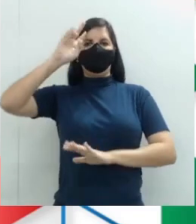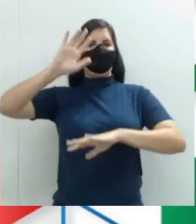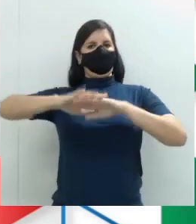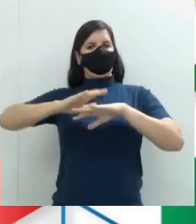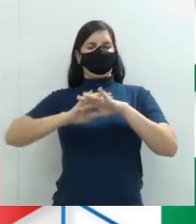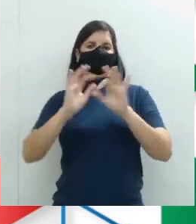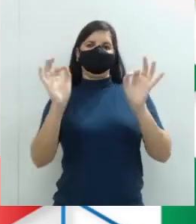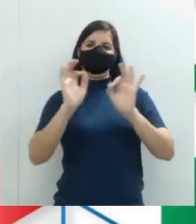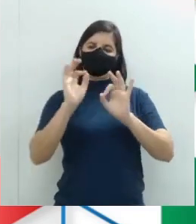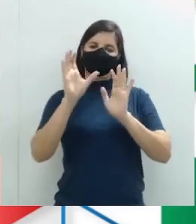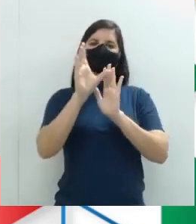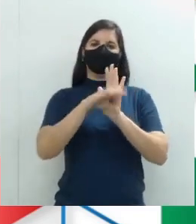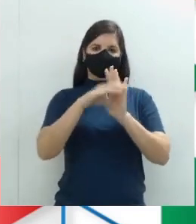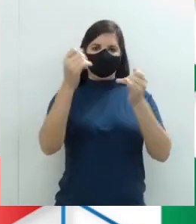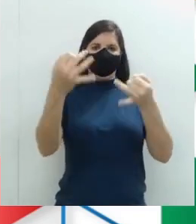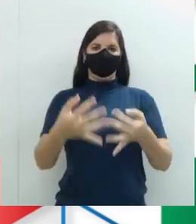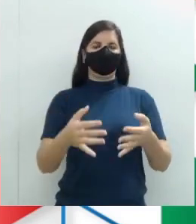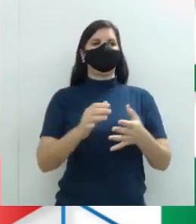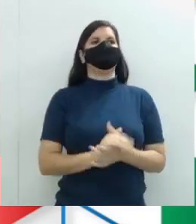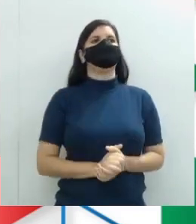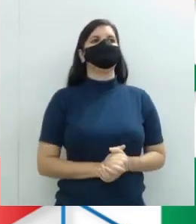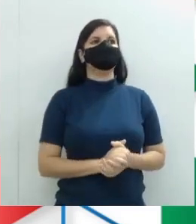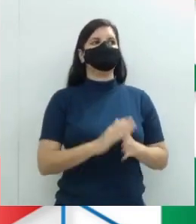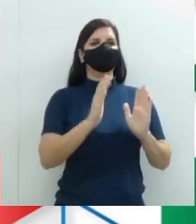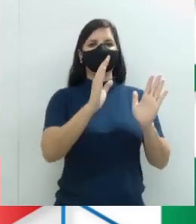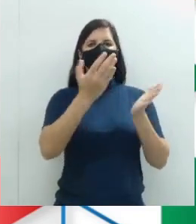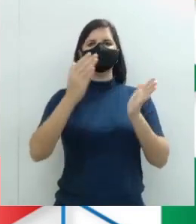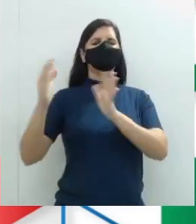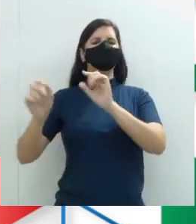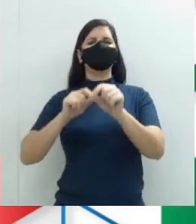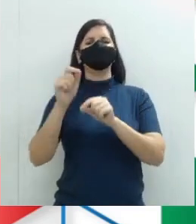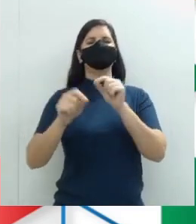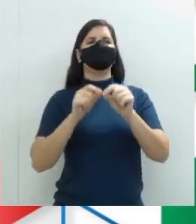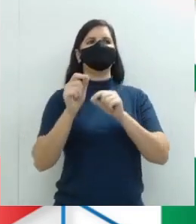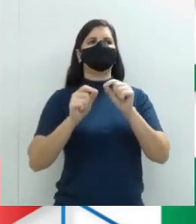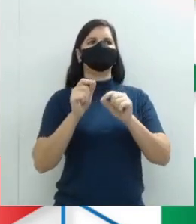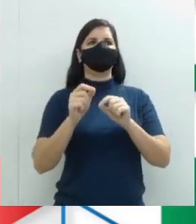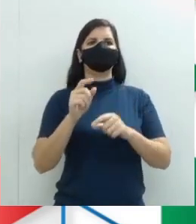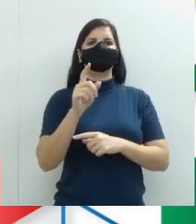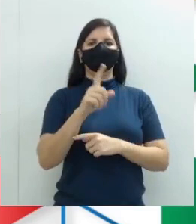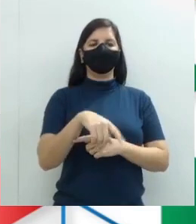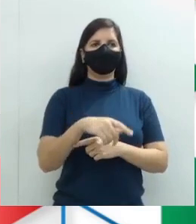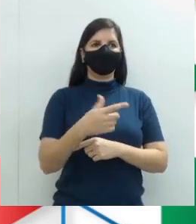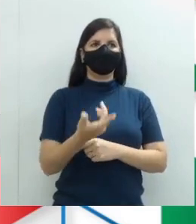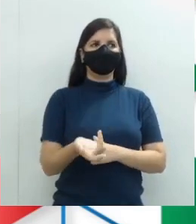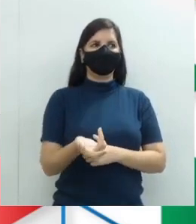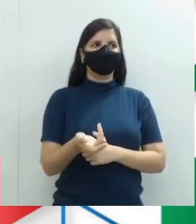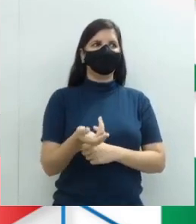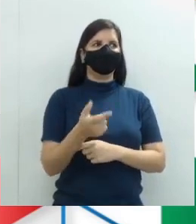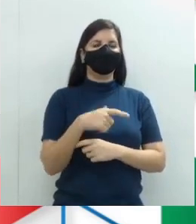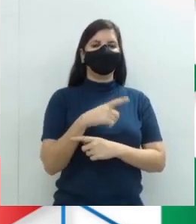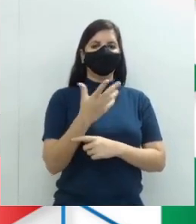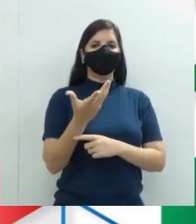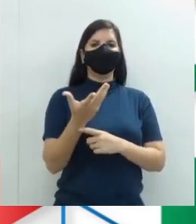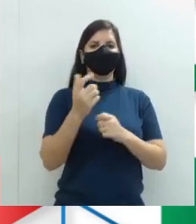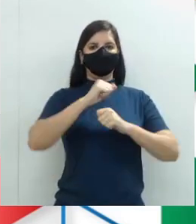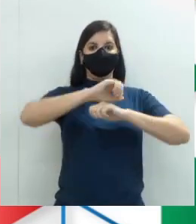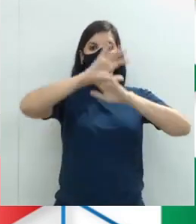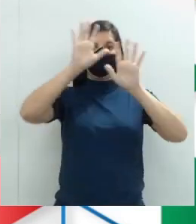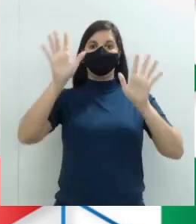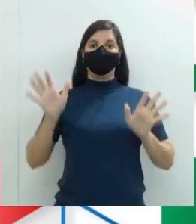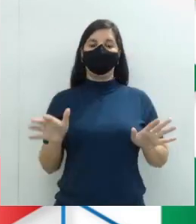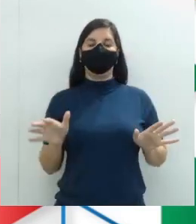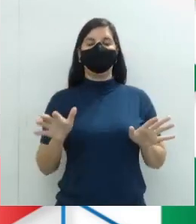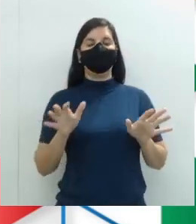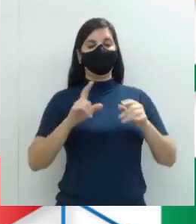falar do conceito para vocês, tá? O que são sequências? Ora, sequência ela é muito clara,